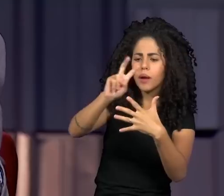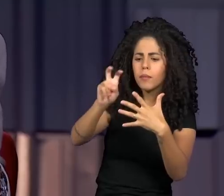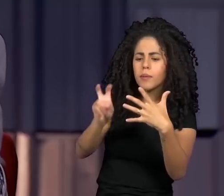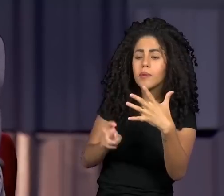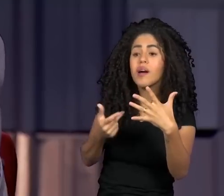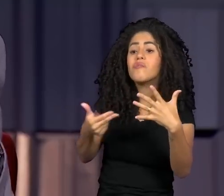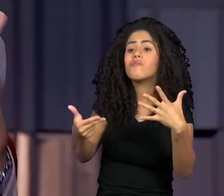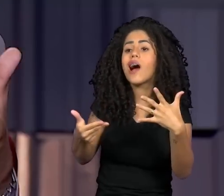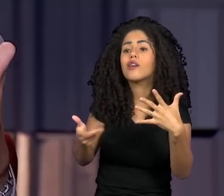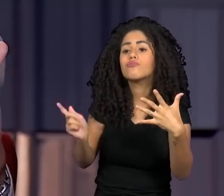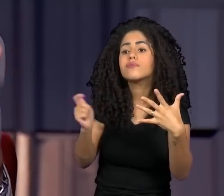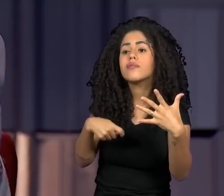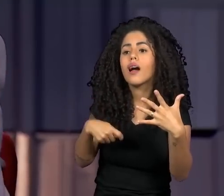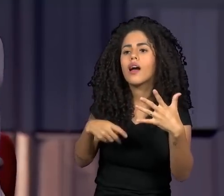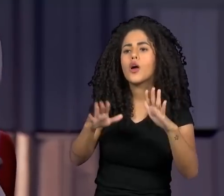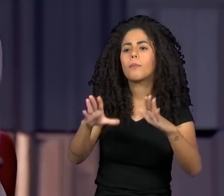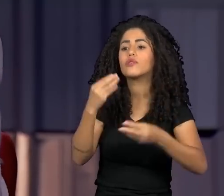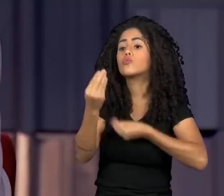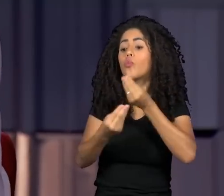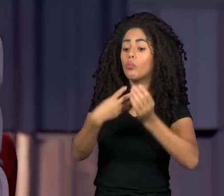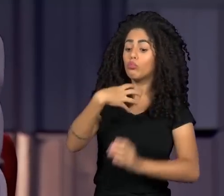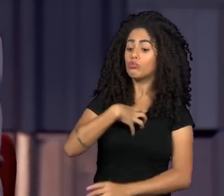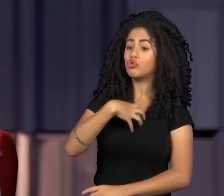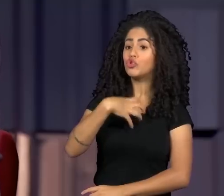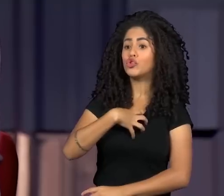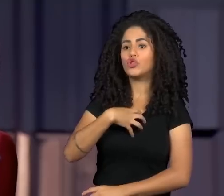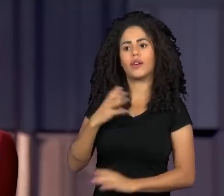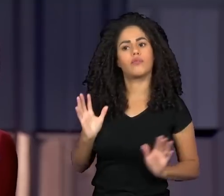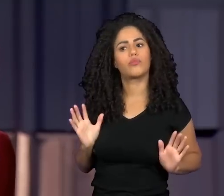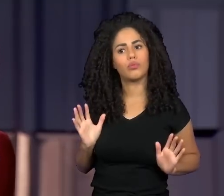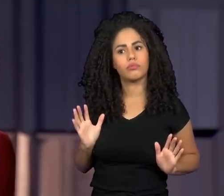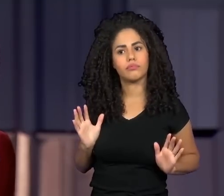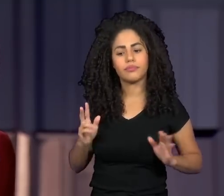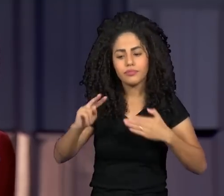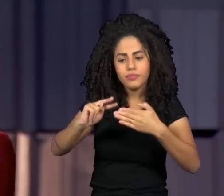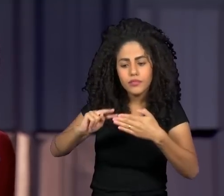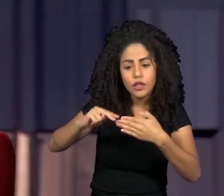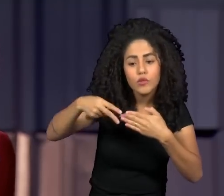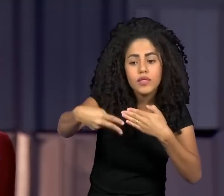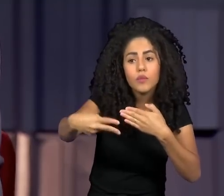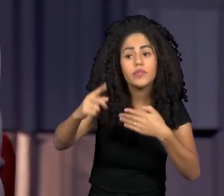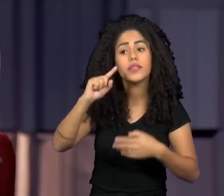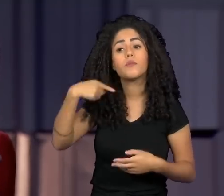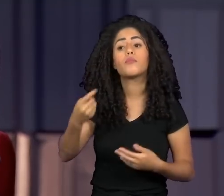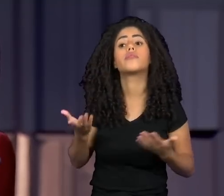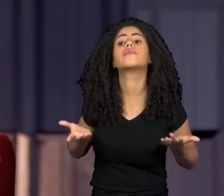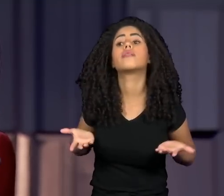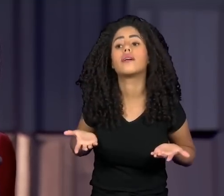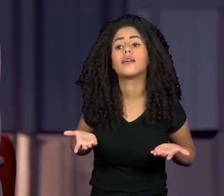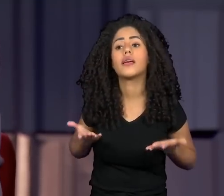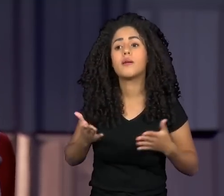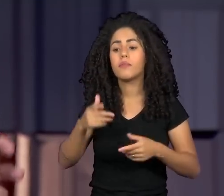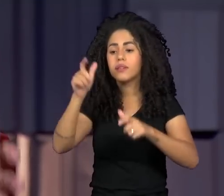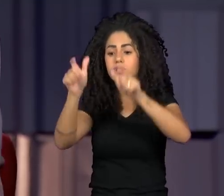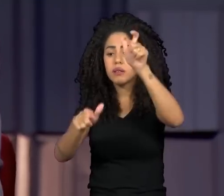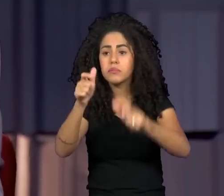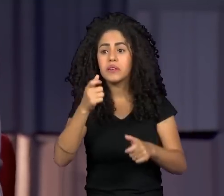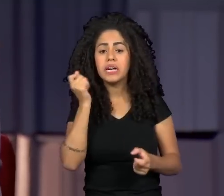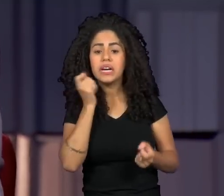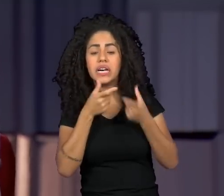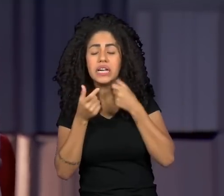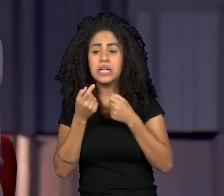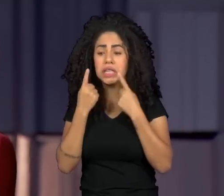a forma como você vai falar, como eu falei, você tem que lidar com a consequência daquilo. Sim. Só que fica um monte de comediante, ai meu Deus,